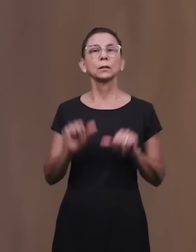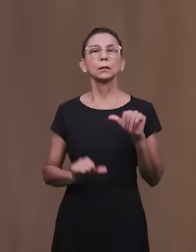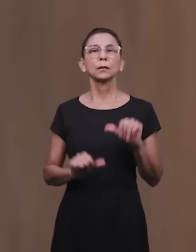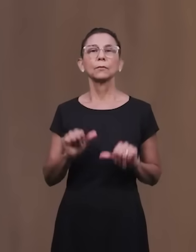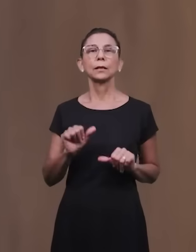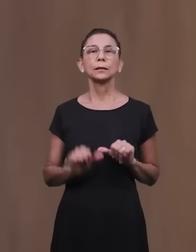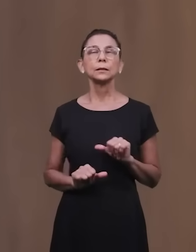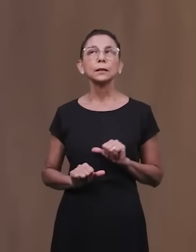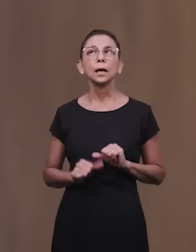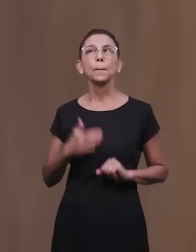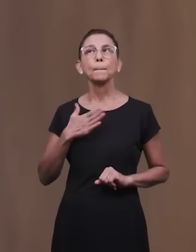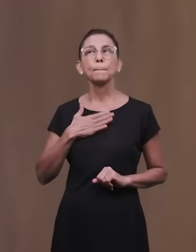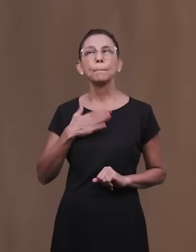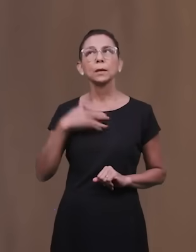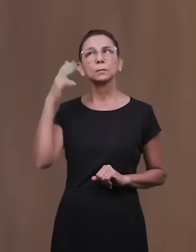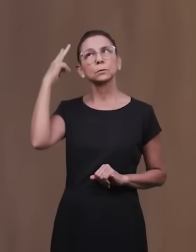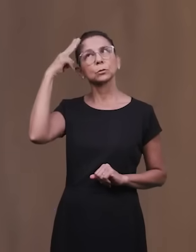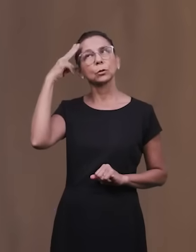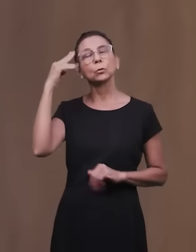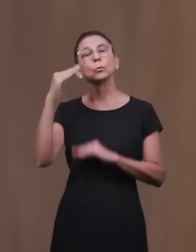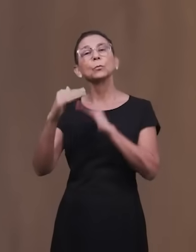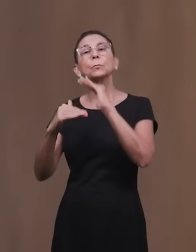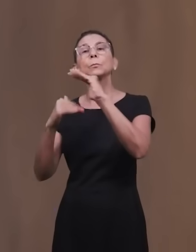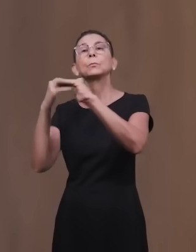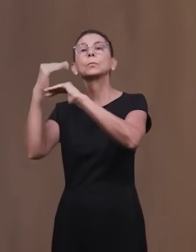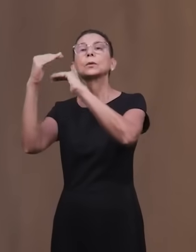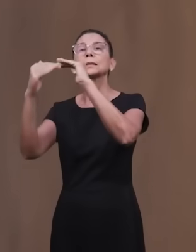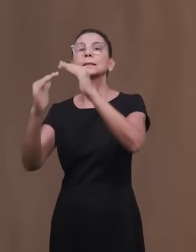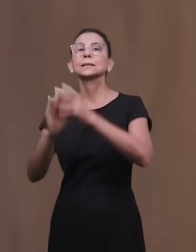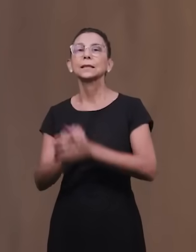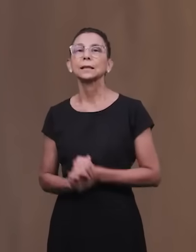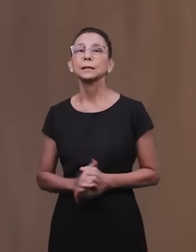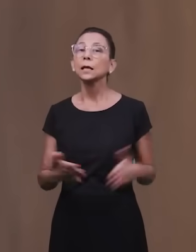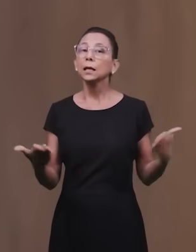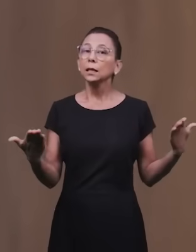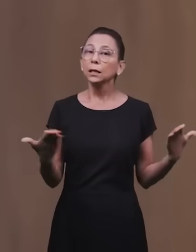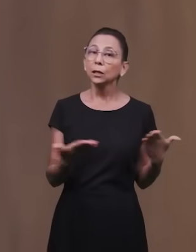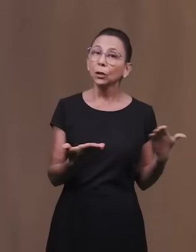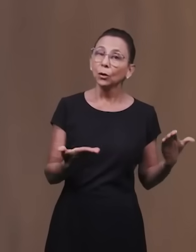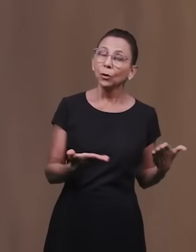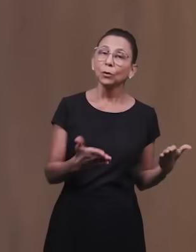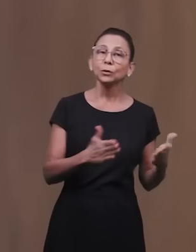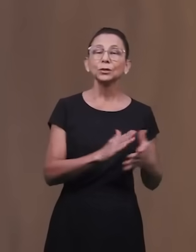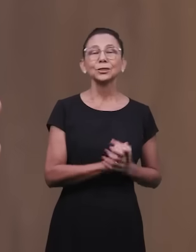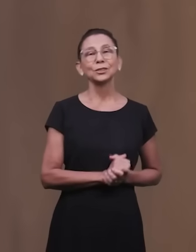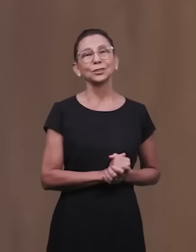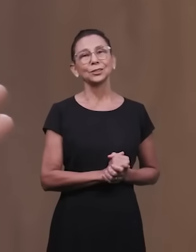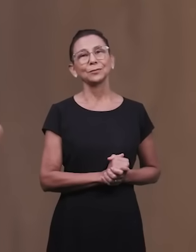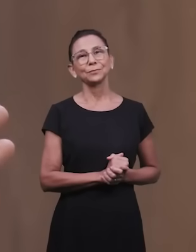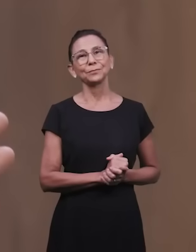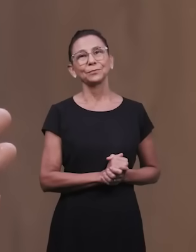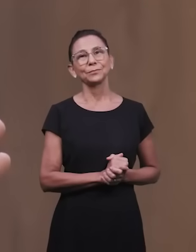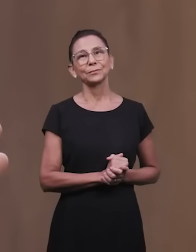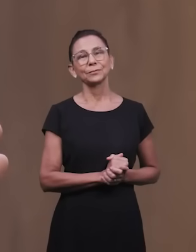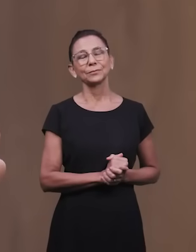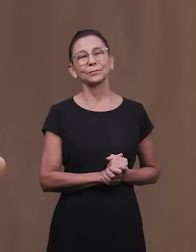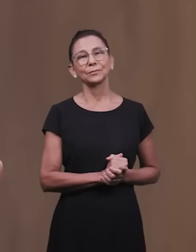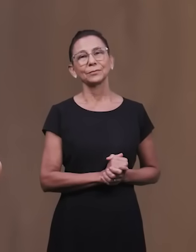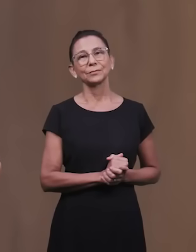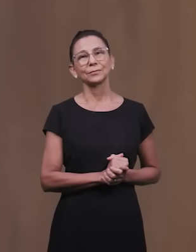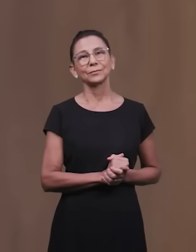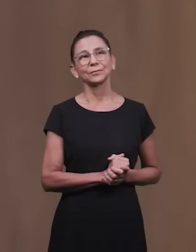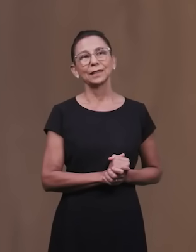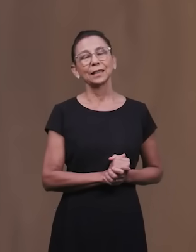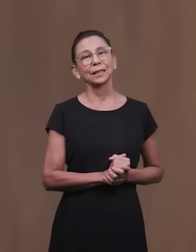considerar o processo que o sonho será construído. A grande dificuldade dessa geração é porque o processo não ficou muito